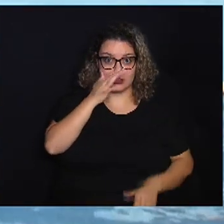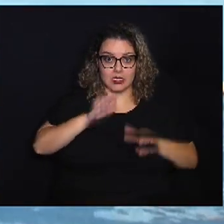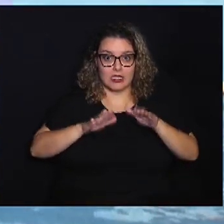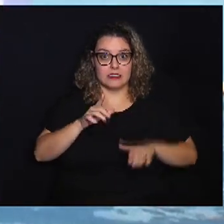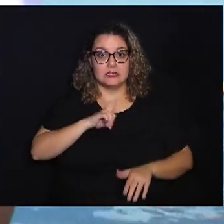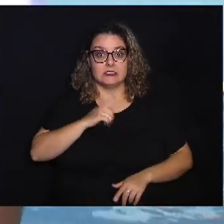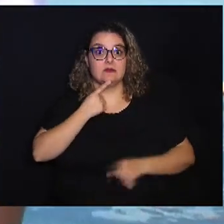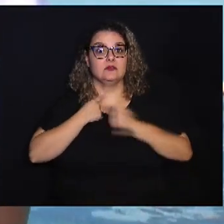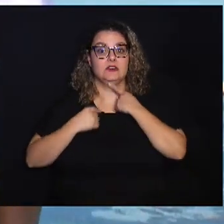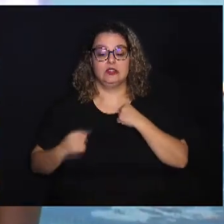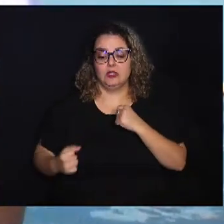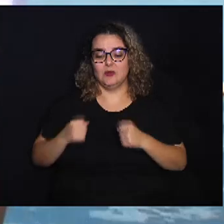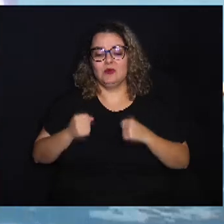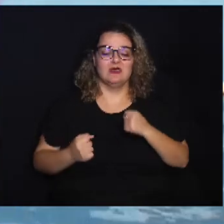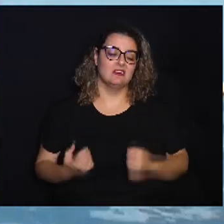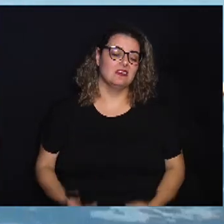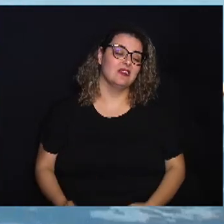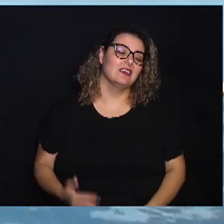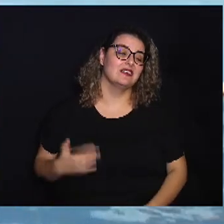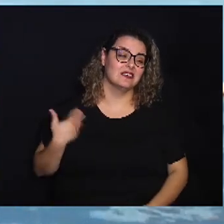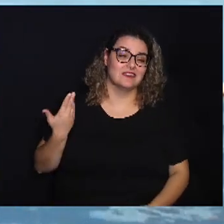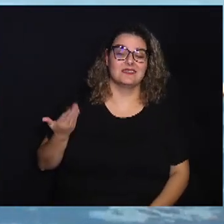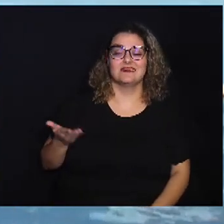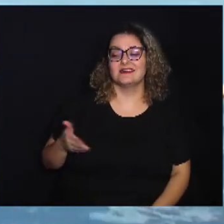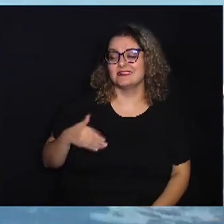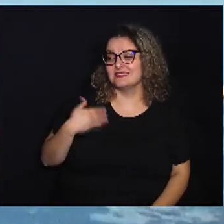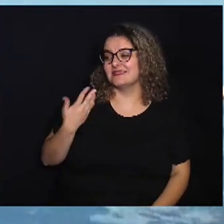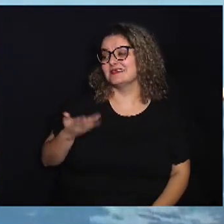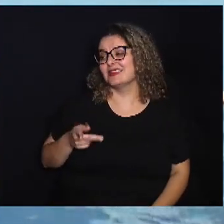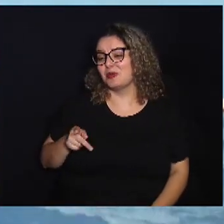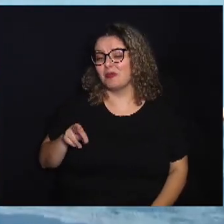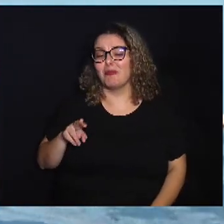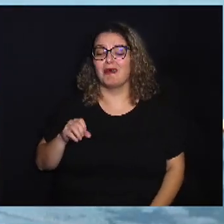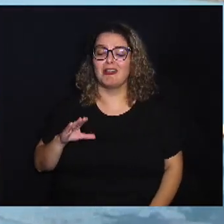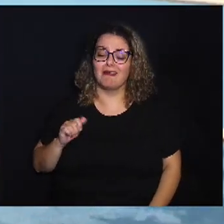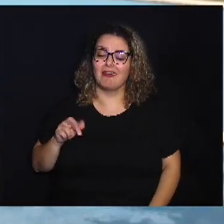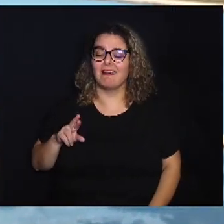de correr, mas fico aí procrastinando, né, a corrida, né?